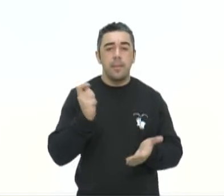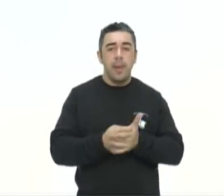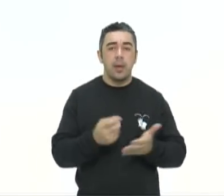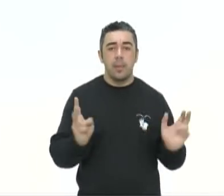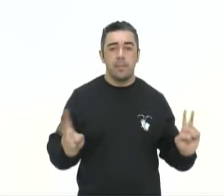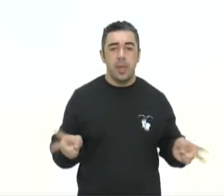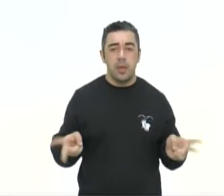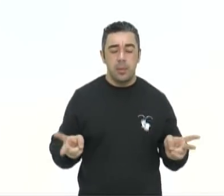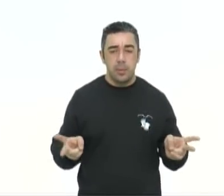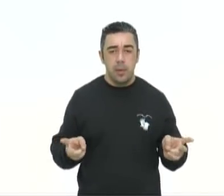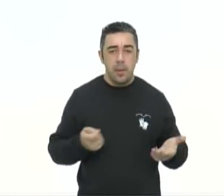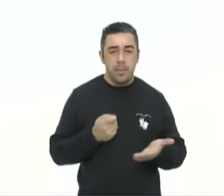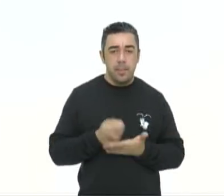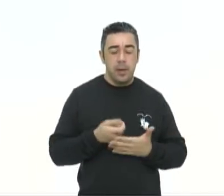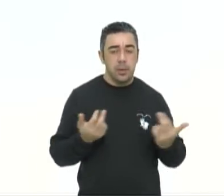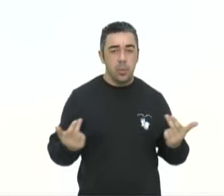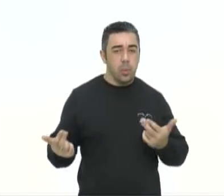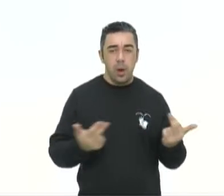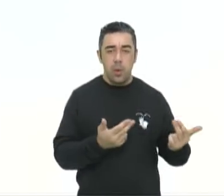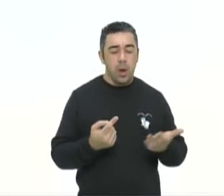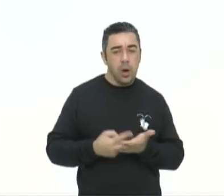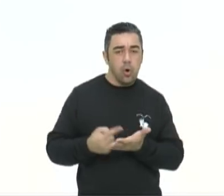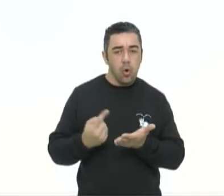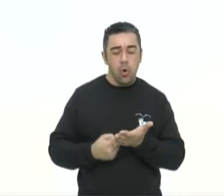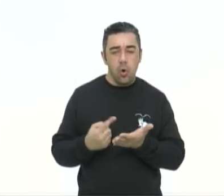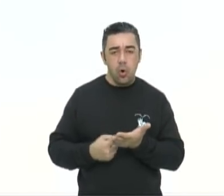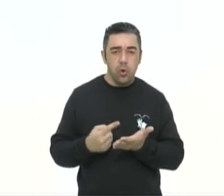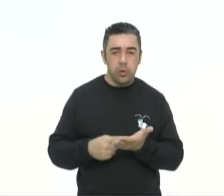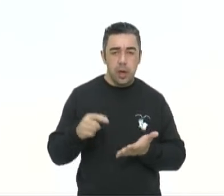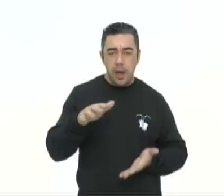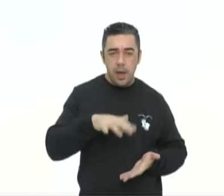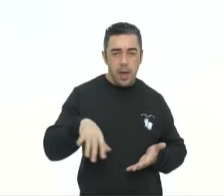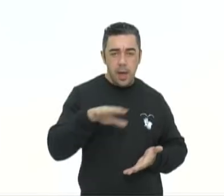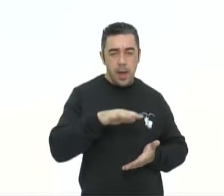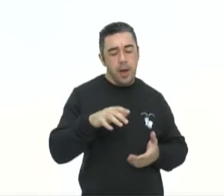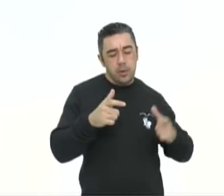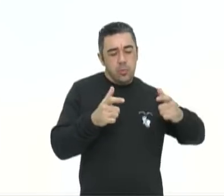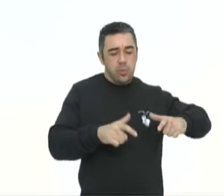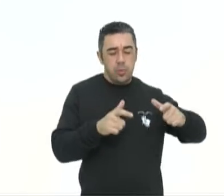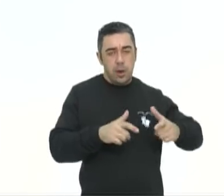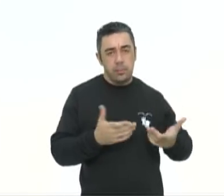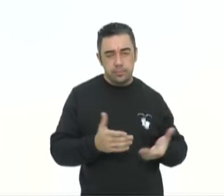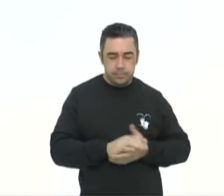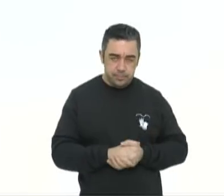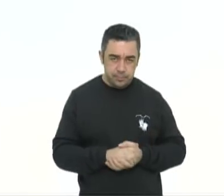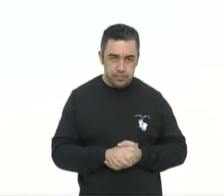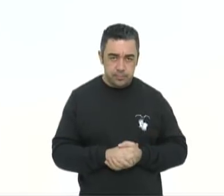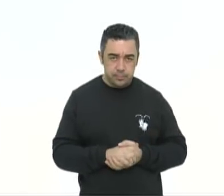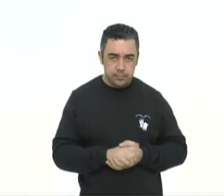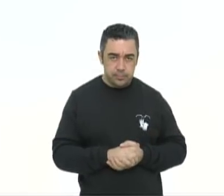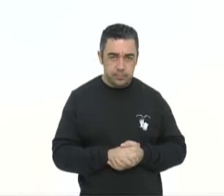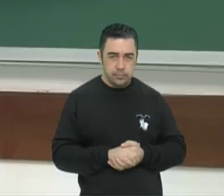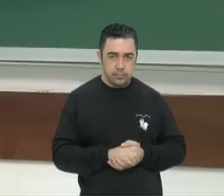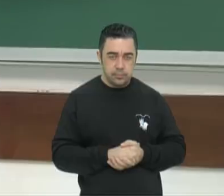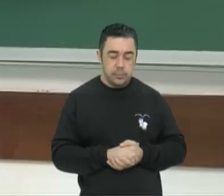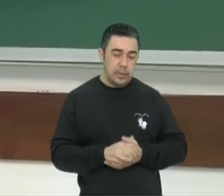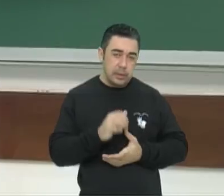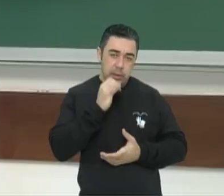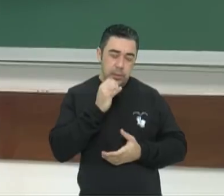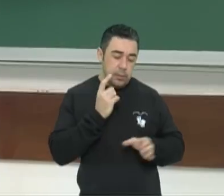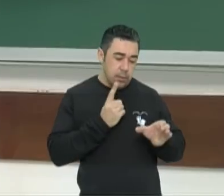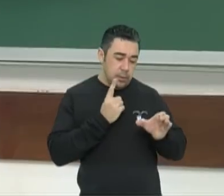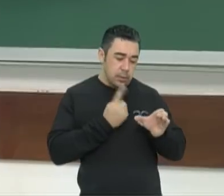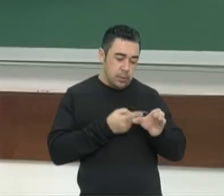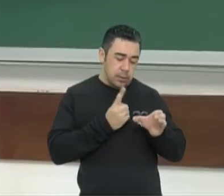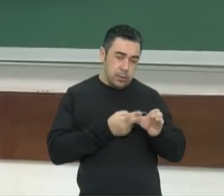estabelecem preços semelhantes em comum acordo conforme a área geográfica que atuam. Ou seja, se numa determinada